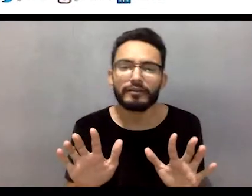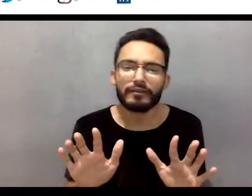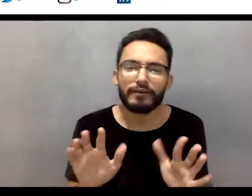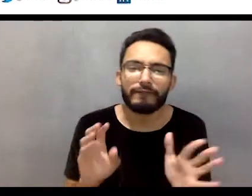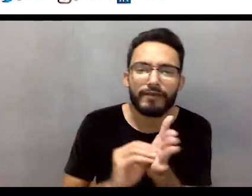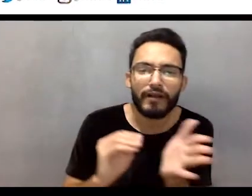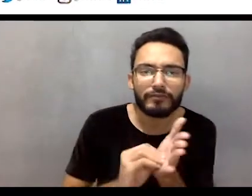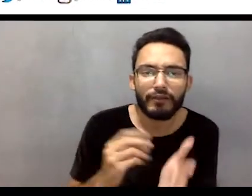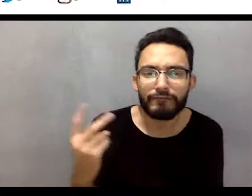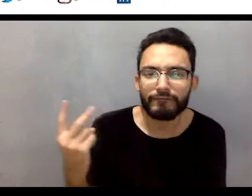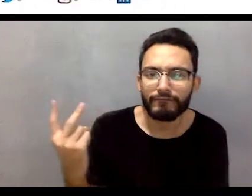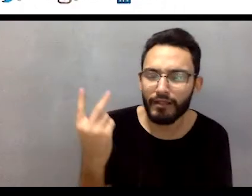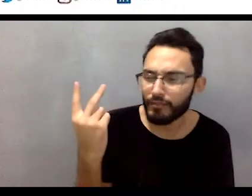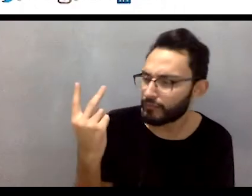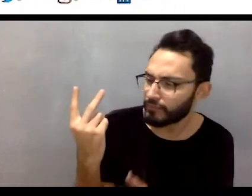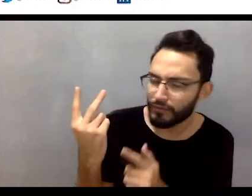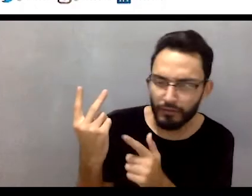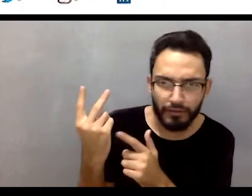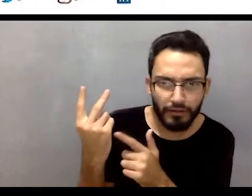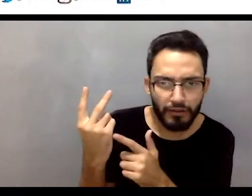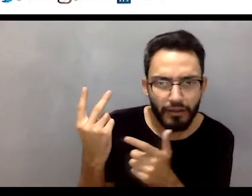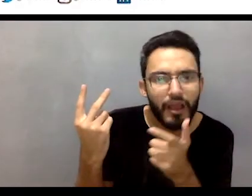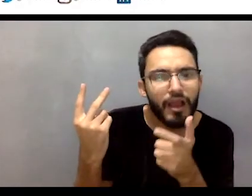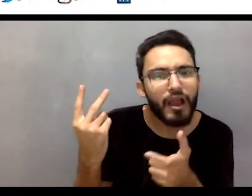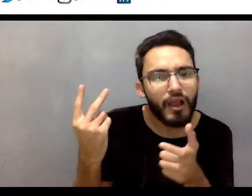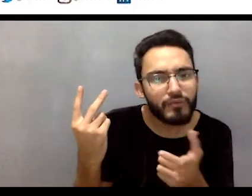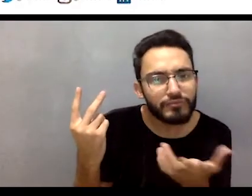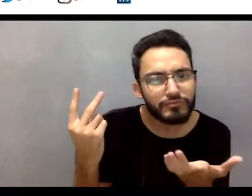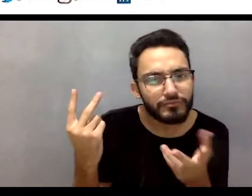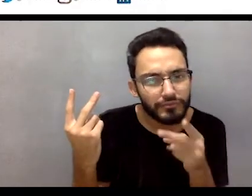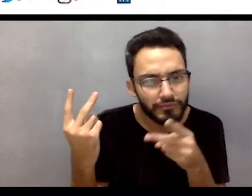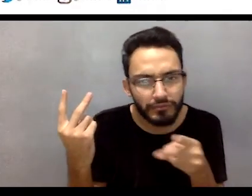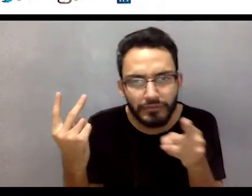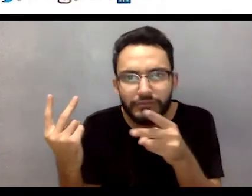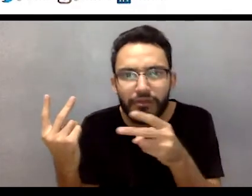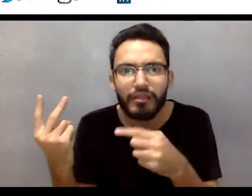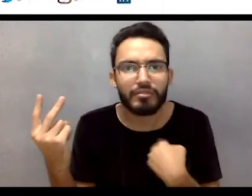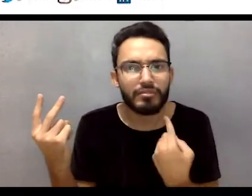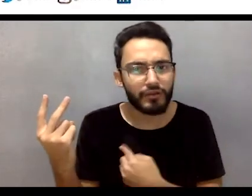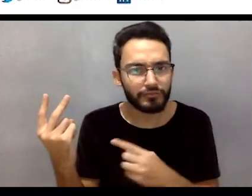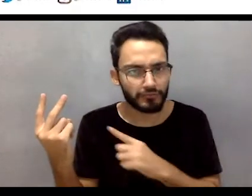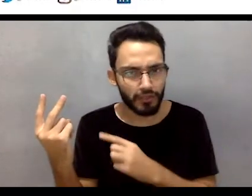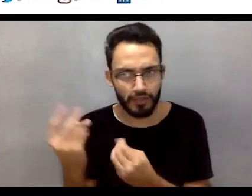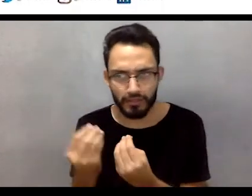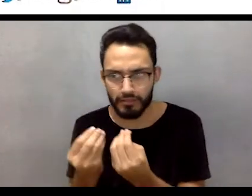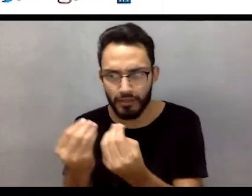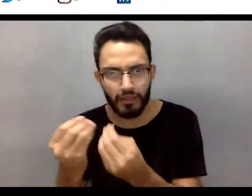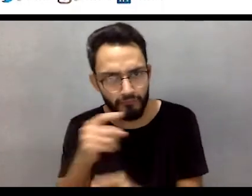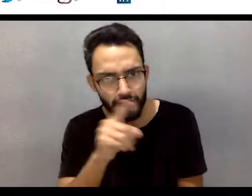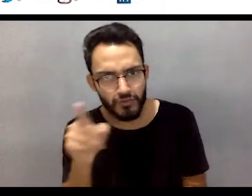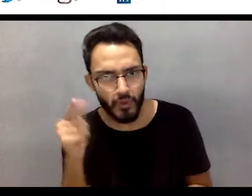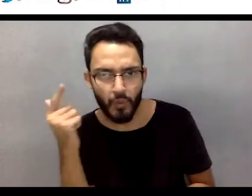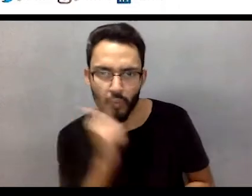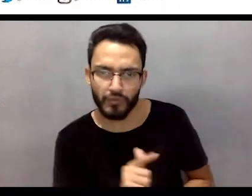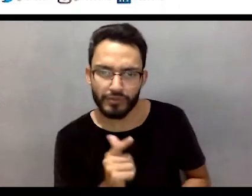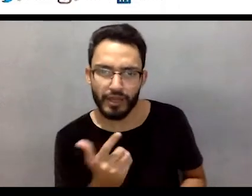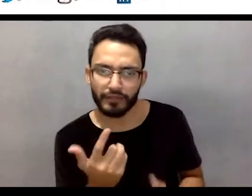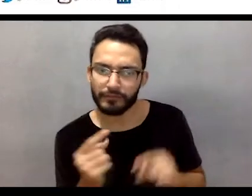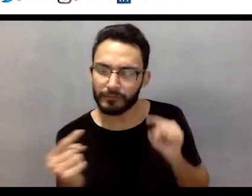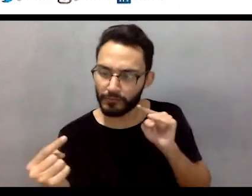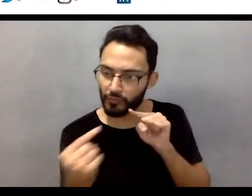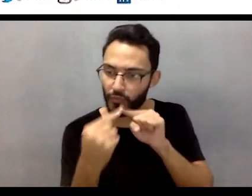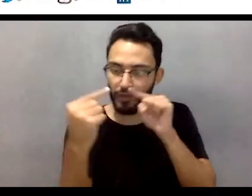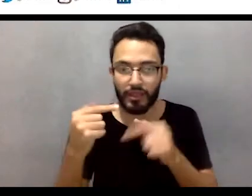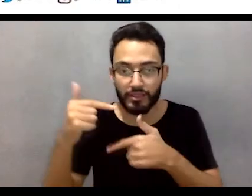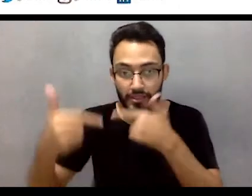valor? Onde que está aquele valor que a gente fala que a gente entrega? Vocês conseguem conectar